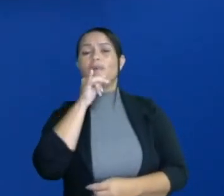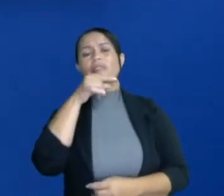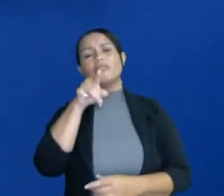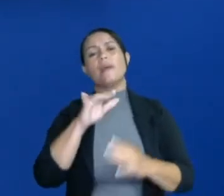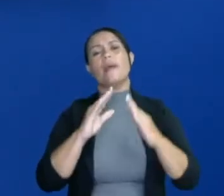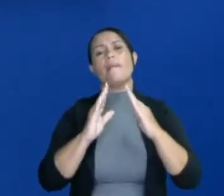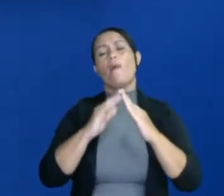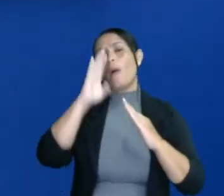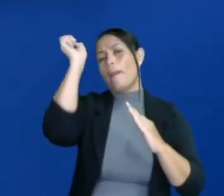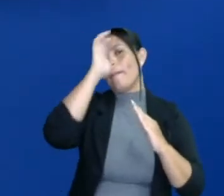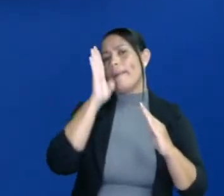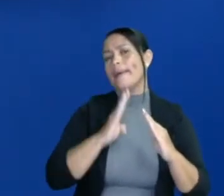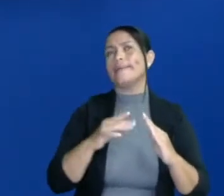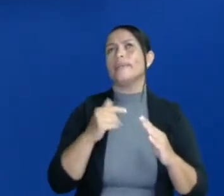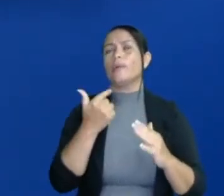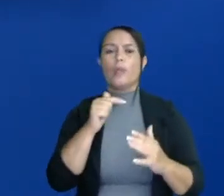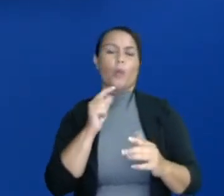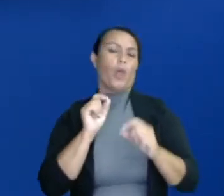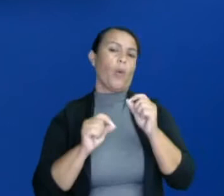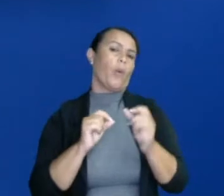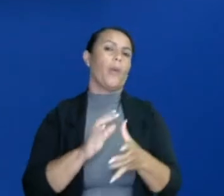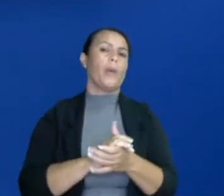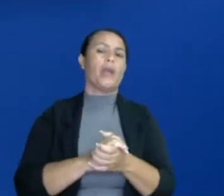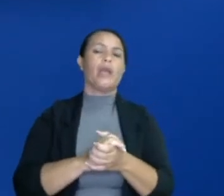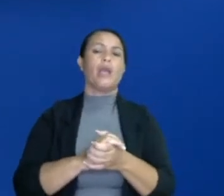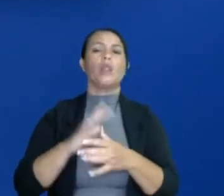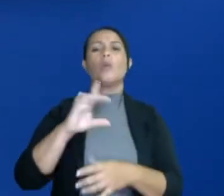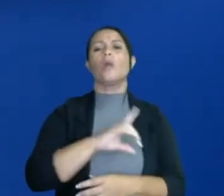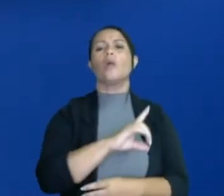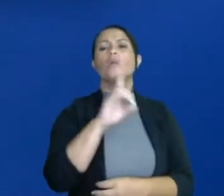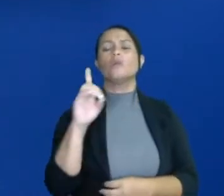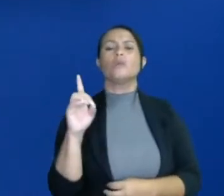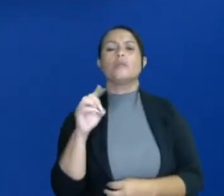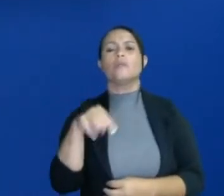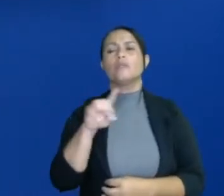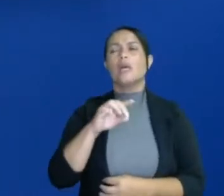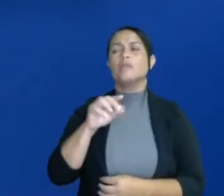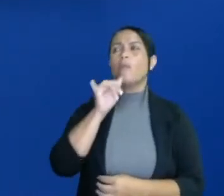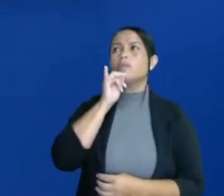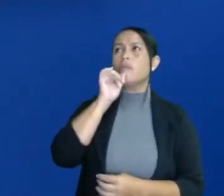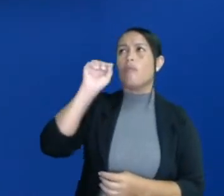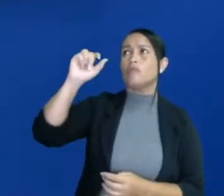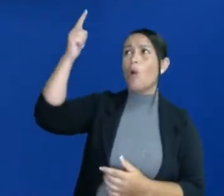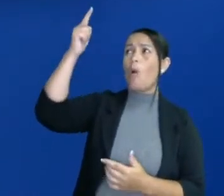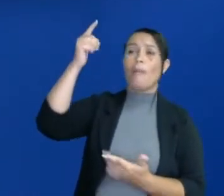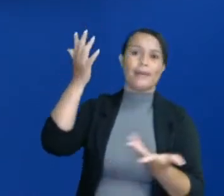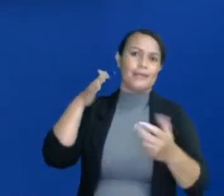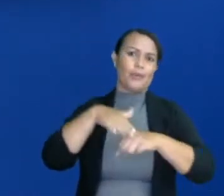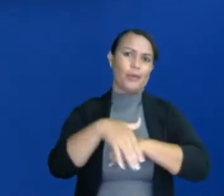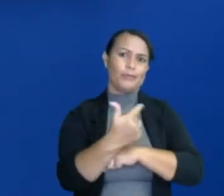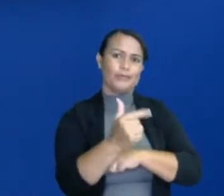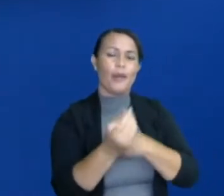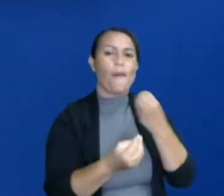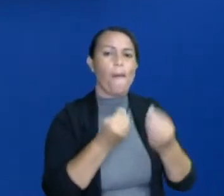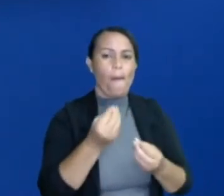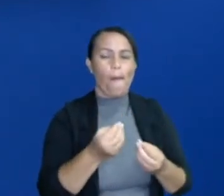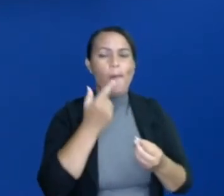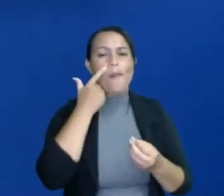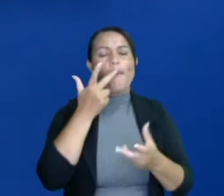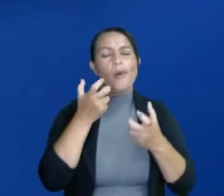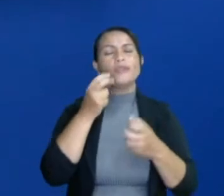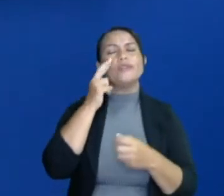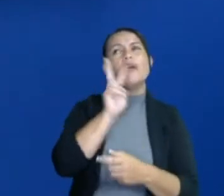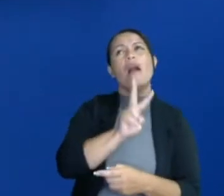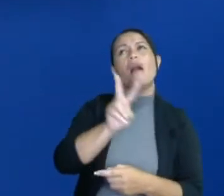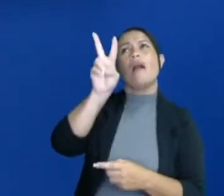no Brasil, se você não tem, por exemplo, durante o dia, você usa o Sol, mas à noite você não tem o Sol, então pode-se usar